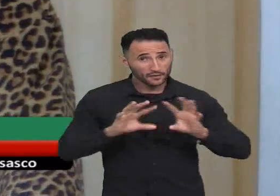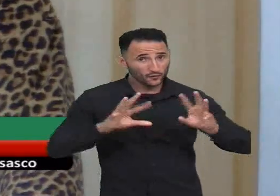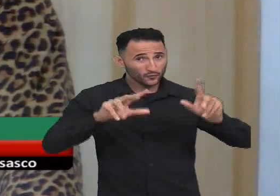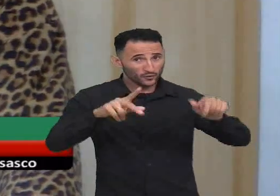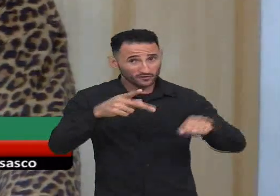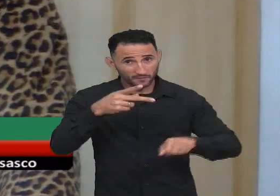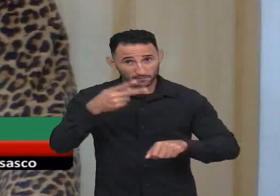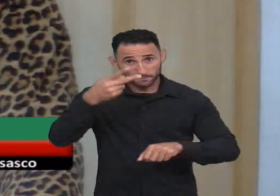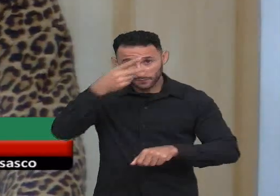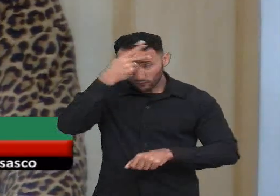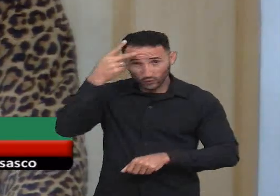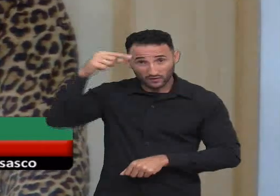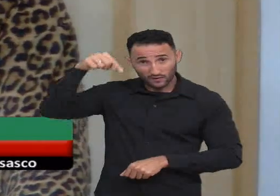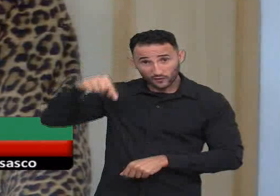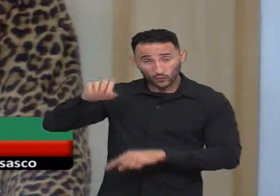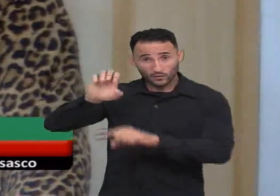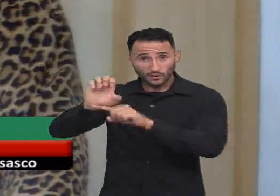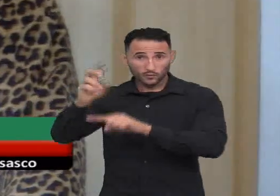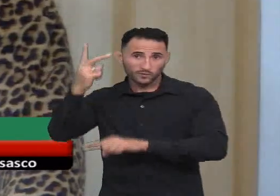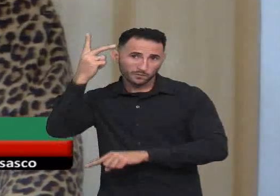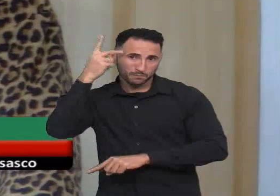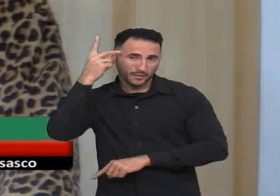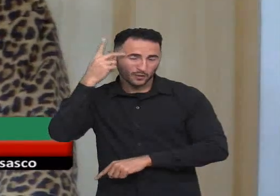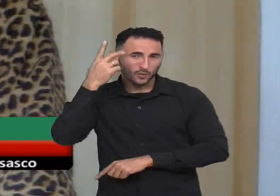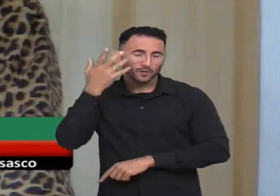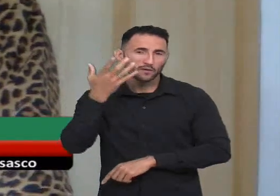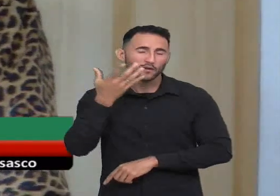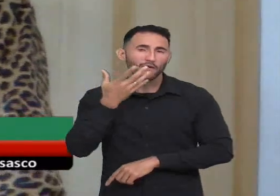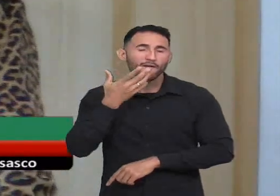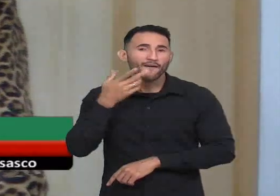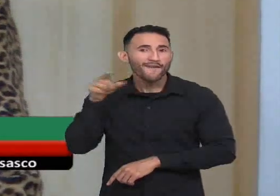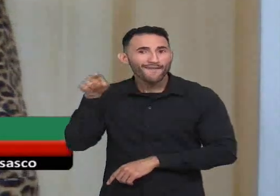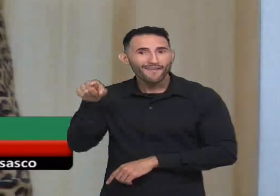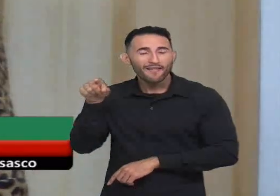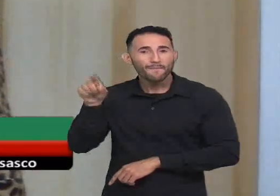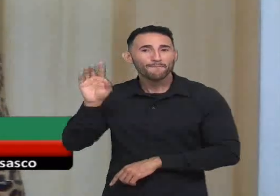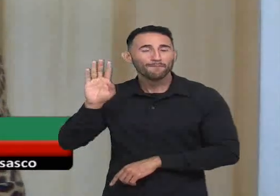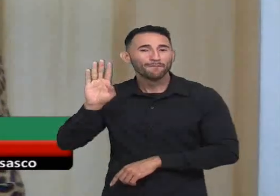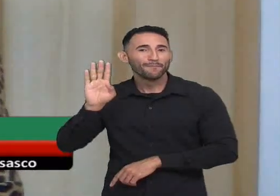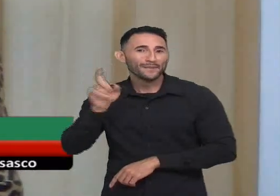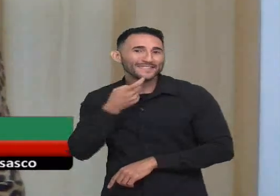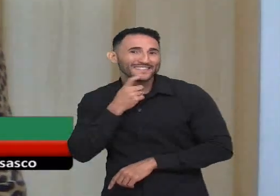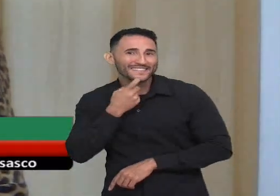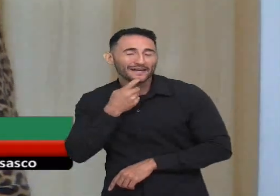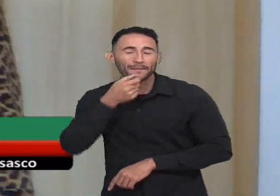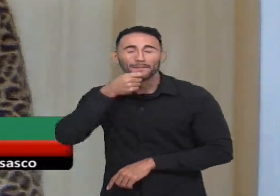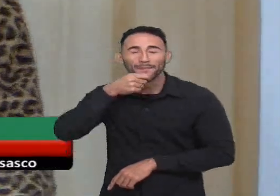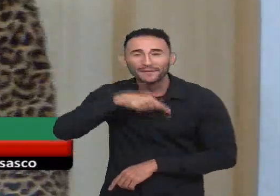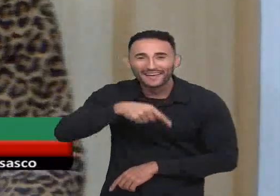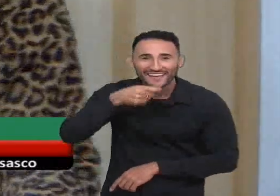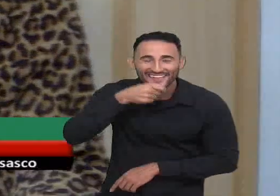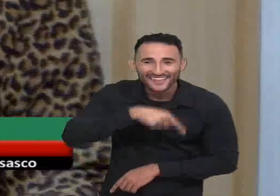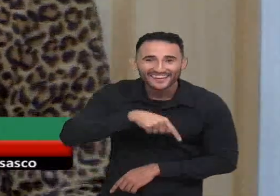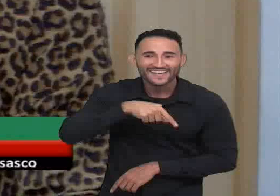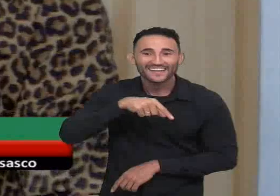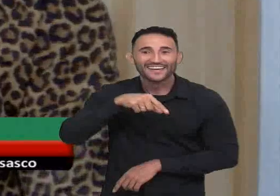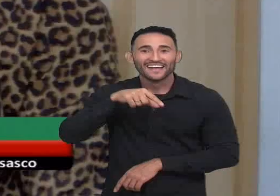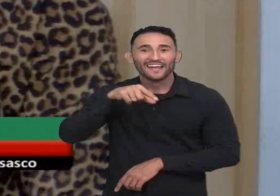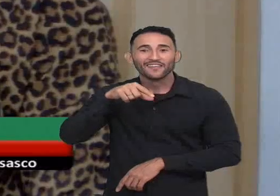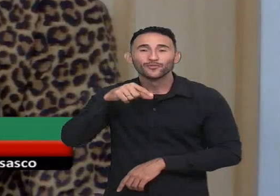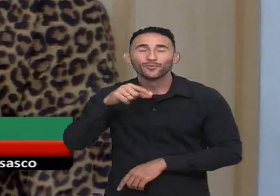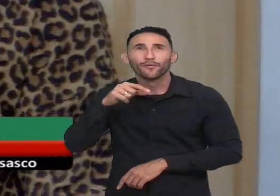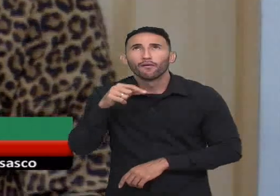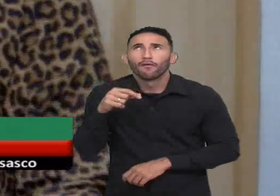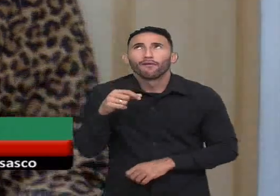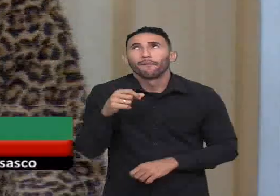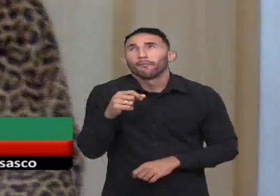nosso estado de São Paulo. Só que o Batista, gente, ele fez uma piada que não é uma piada aleatória.